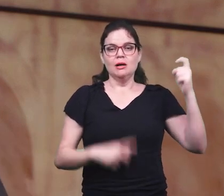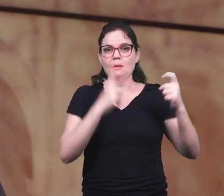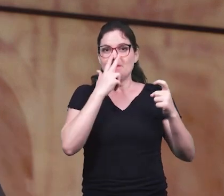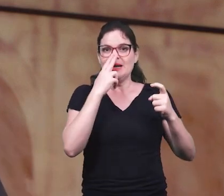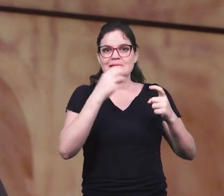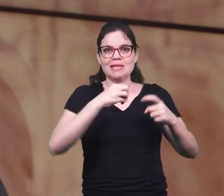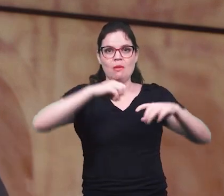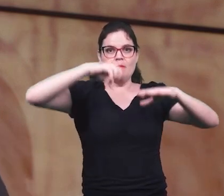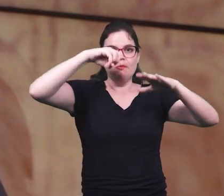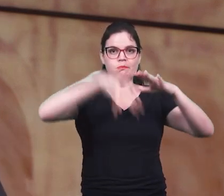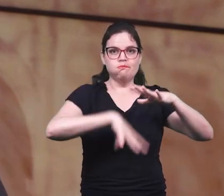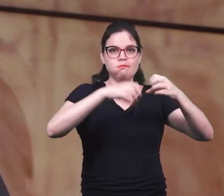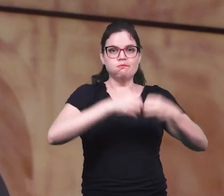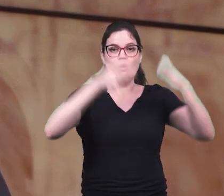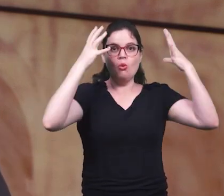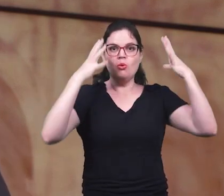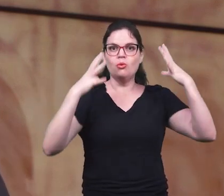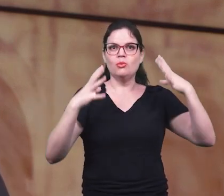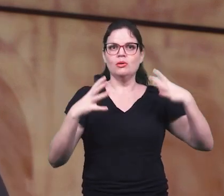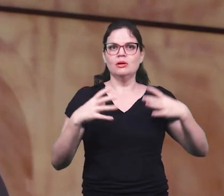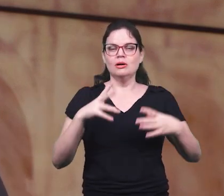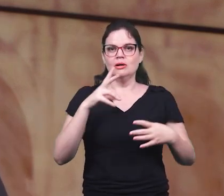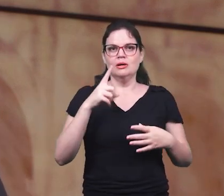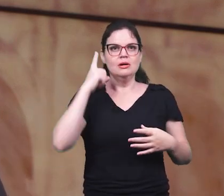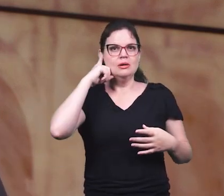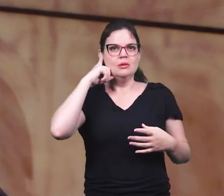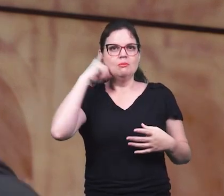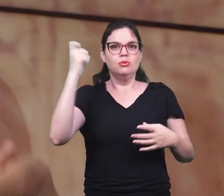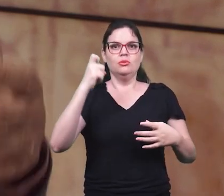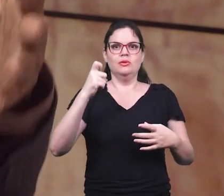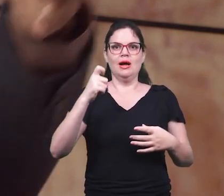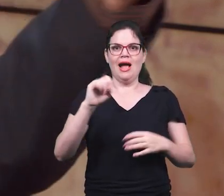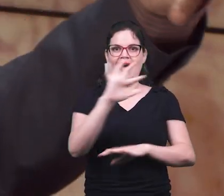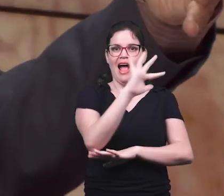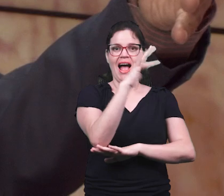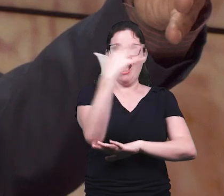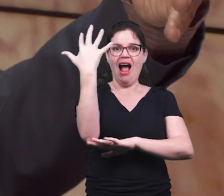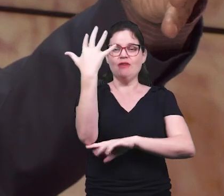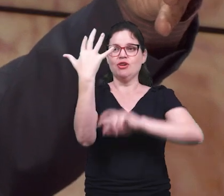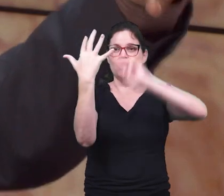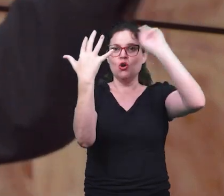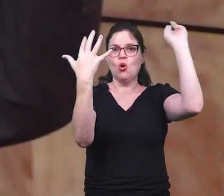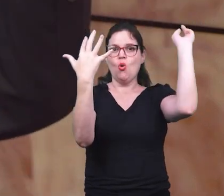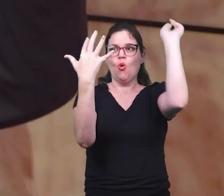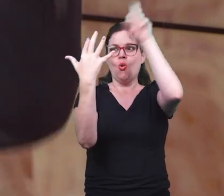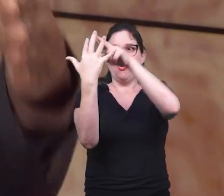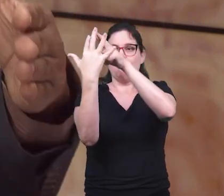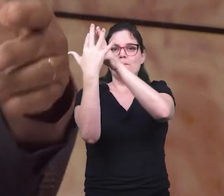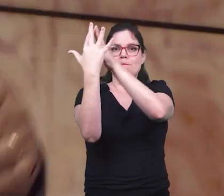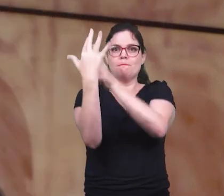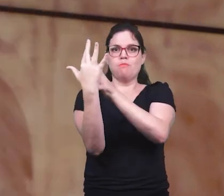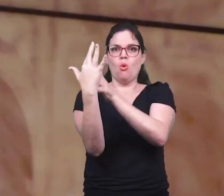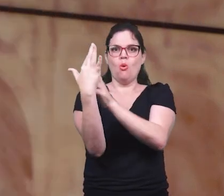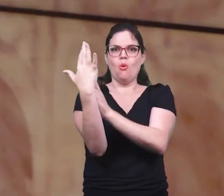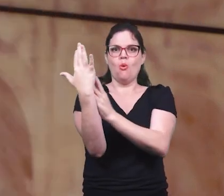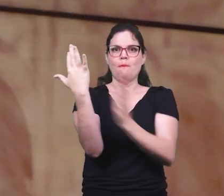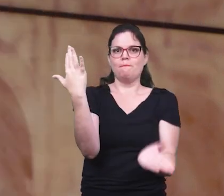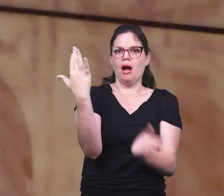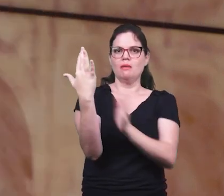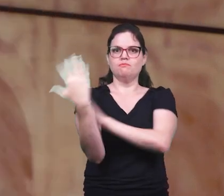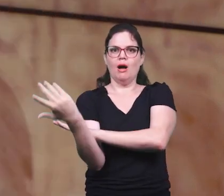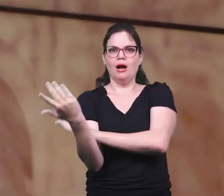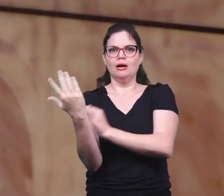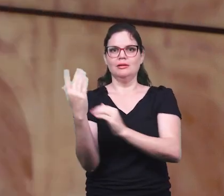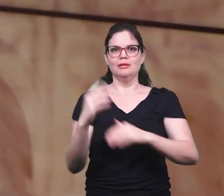ter andado uma bomba caiu ali, porque o raio foi violento que partiu a árvore, um tronco grande, partiu a árvore no meio, eu olhei para trás, ele